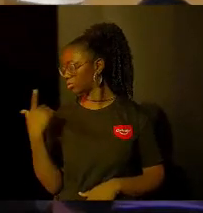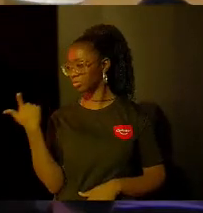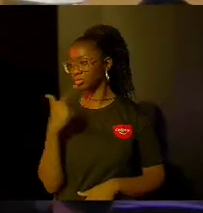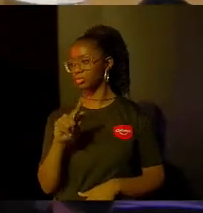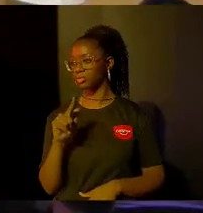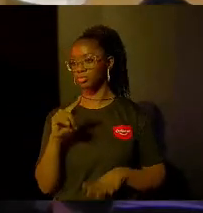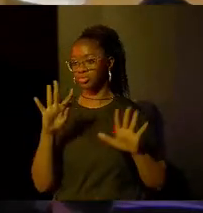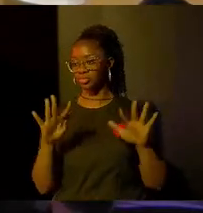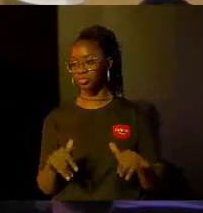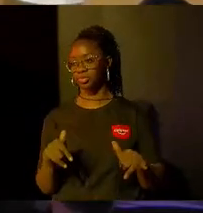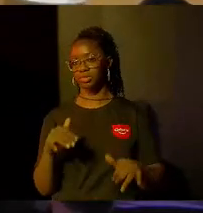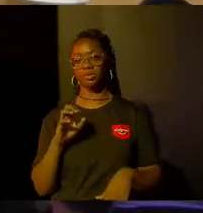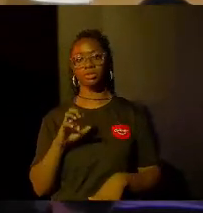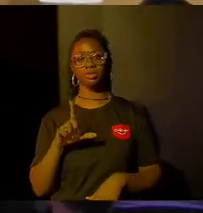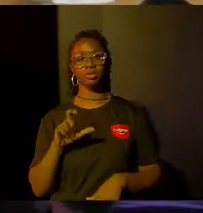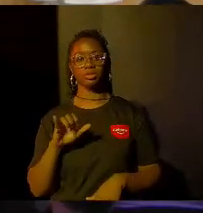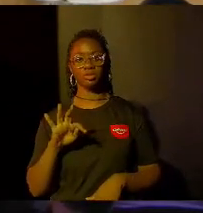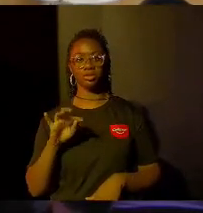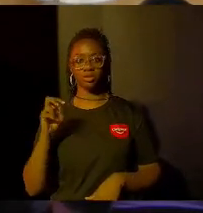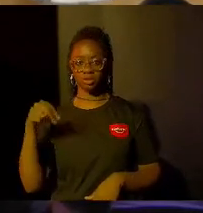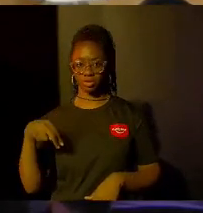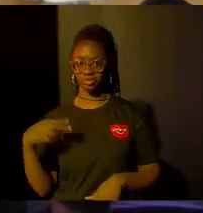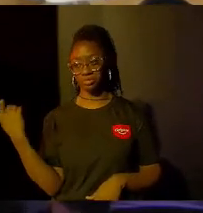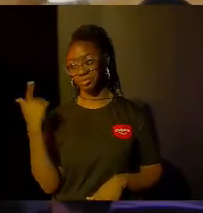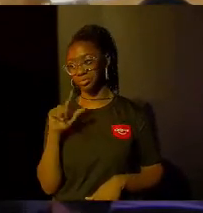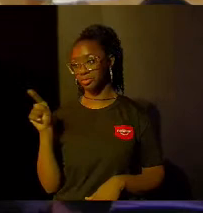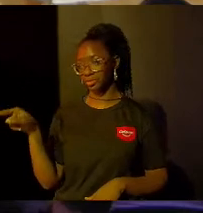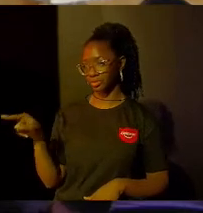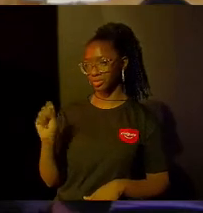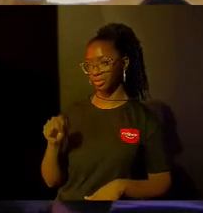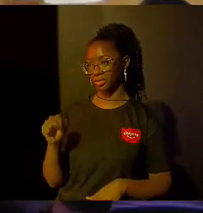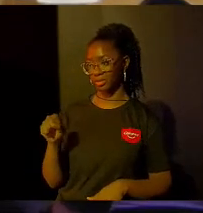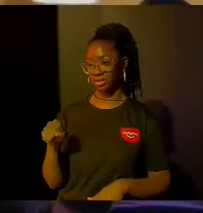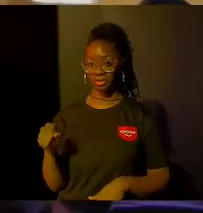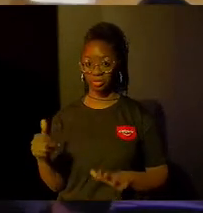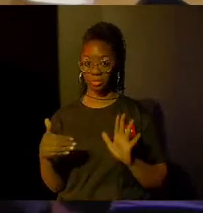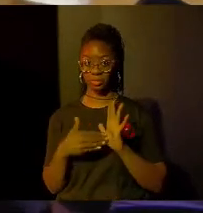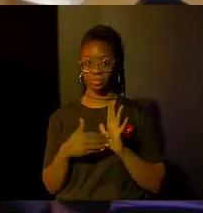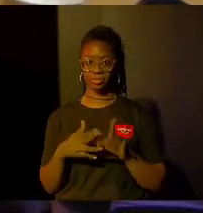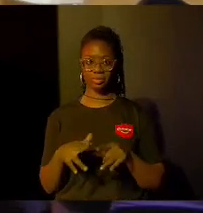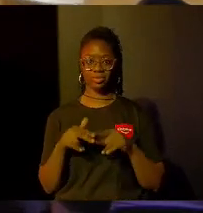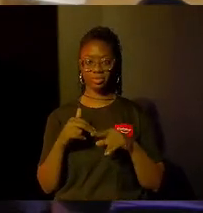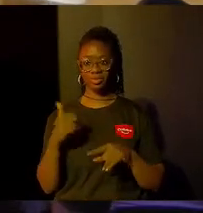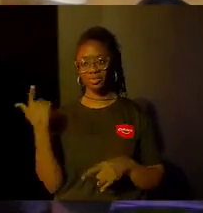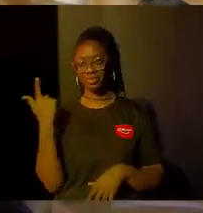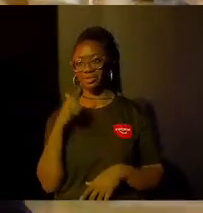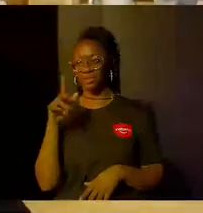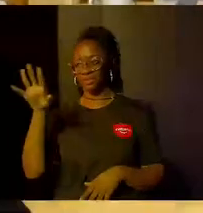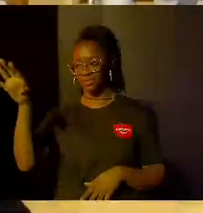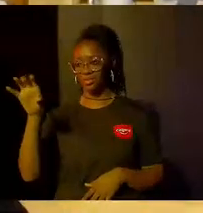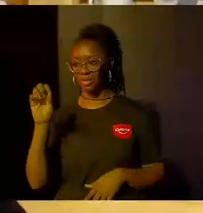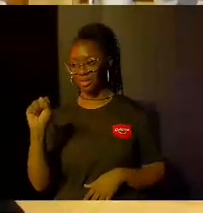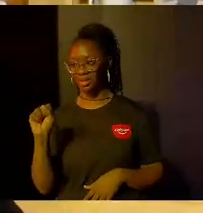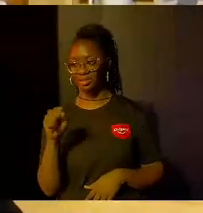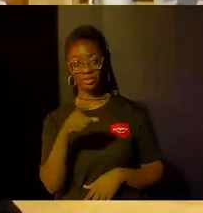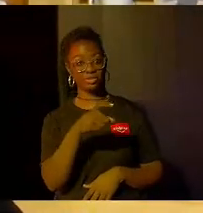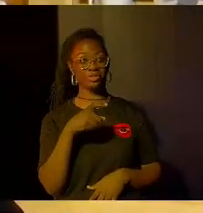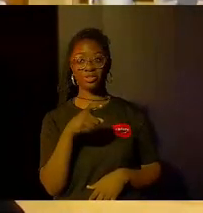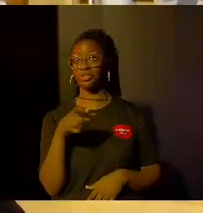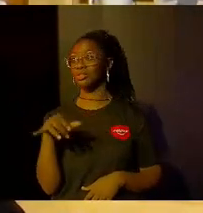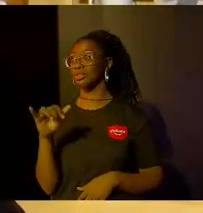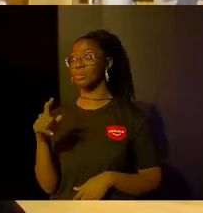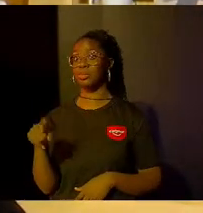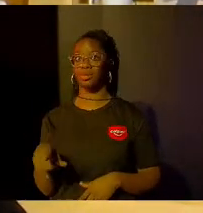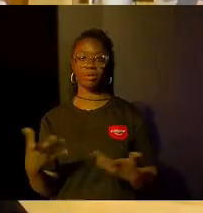encerrar a Bienal com Cleiton como vocês podem ver conseguimos assim nos 45 segundo tempo que o Cleiton a gente foi resgatar ele no portão x y z